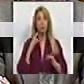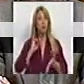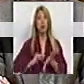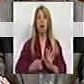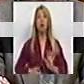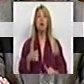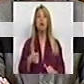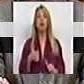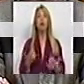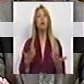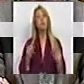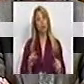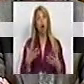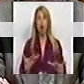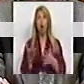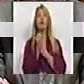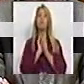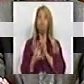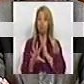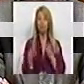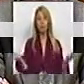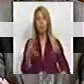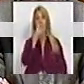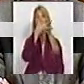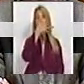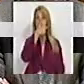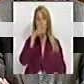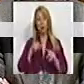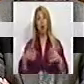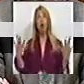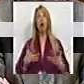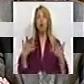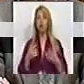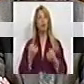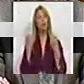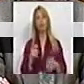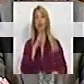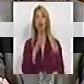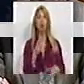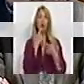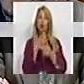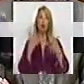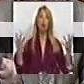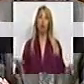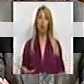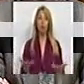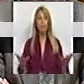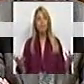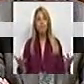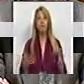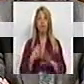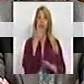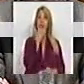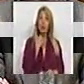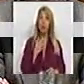imprescindíveis e que são aqui repostas. Infelizmente, este orçamento não consegue responder a todos e a sua insatisfação é